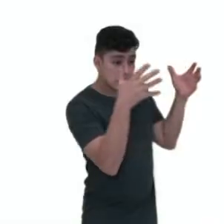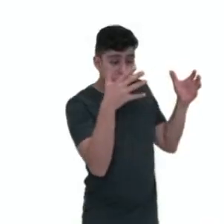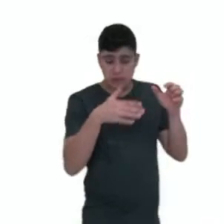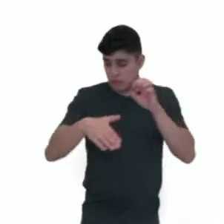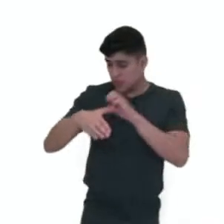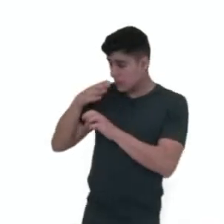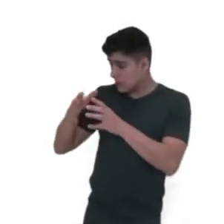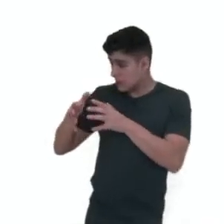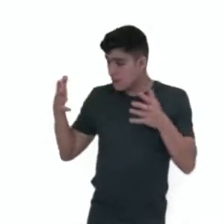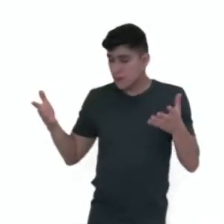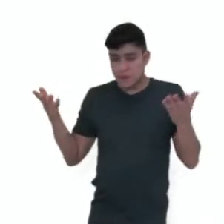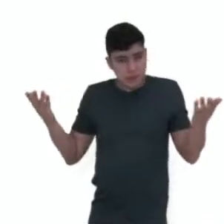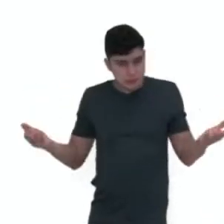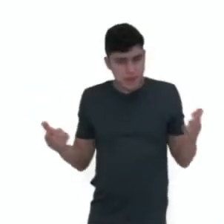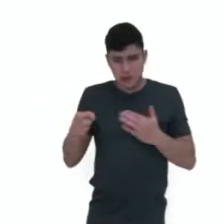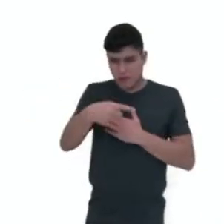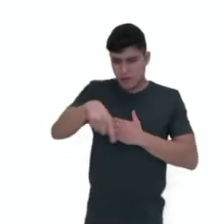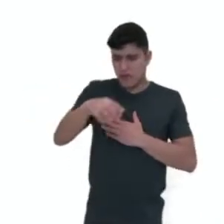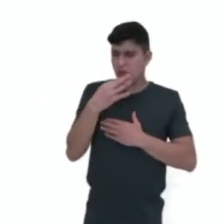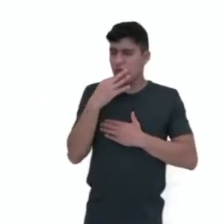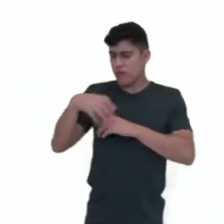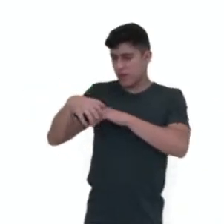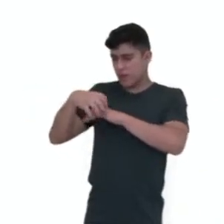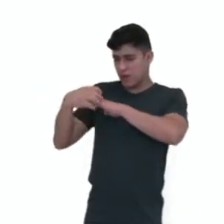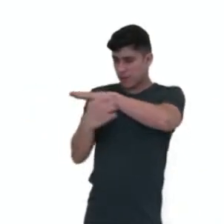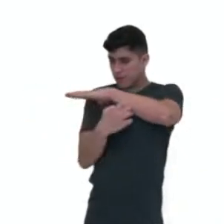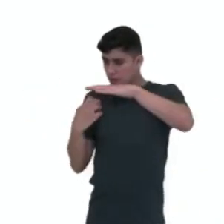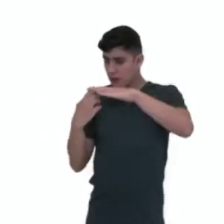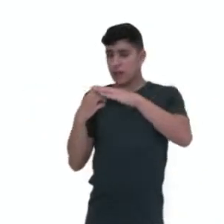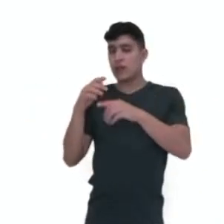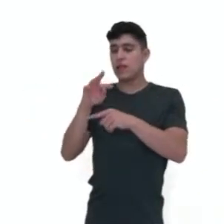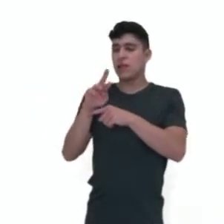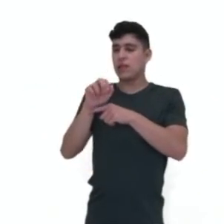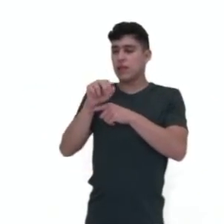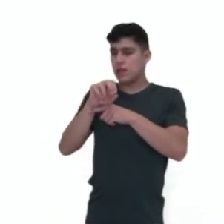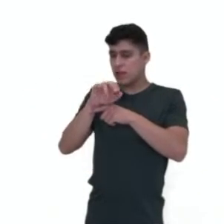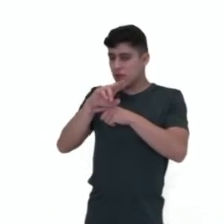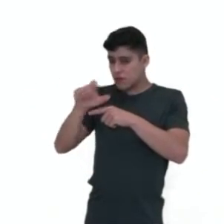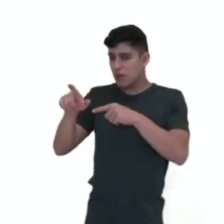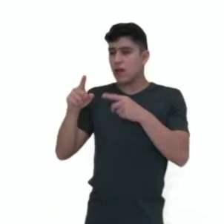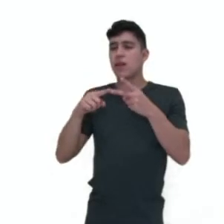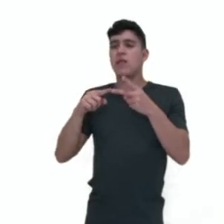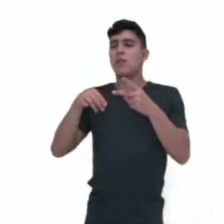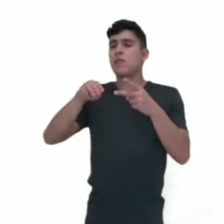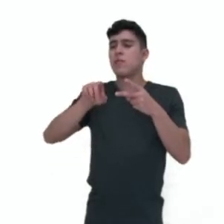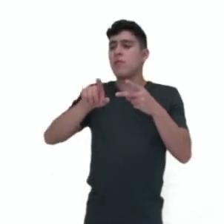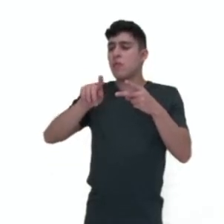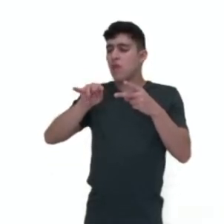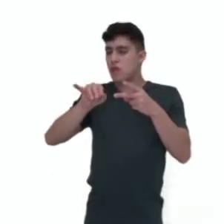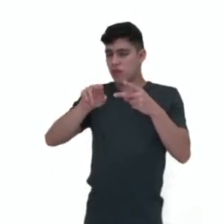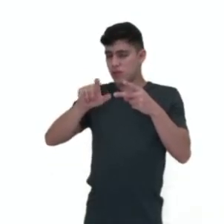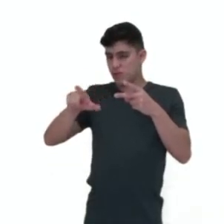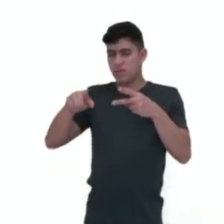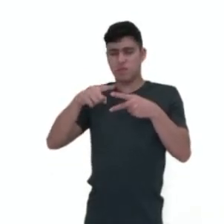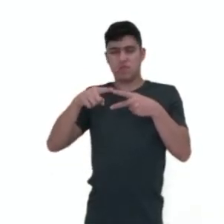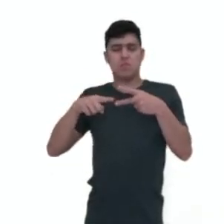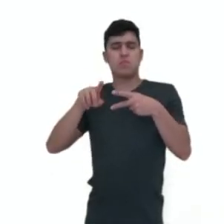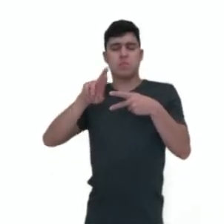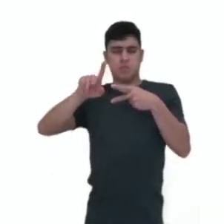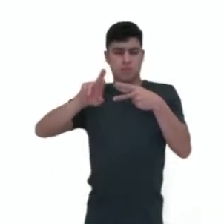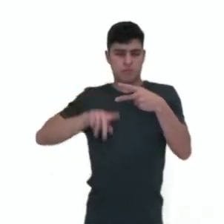sabe quais são as empresas transnacionais e quais são multinacionais? Bem, vamos lá. O que é uma